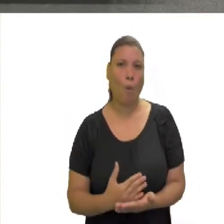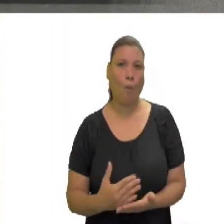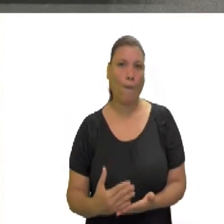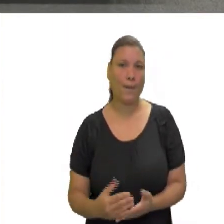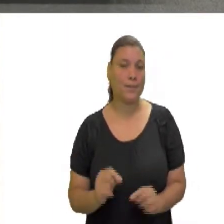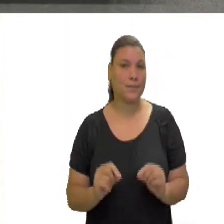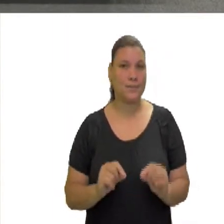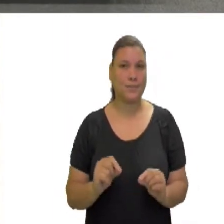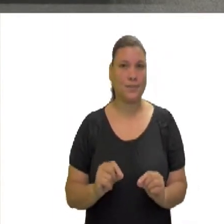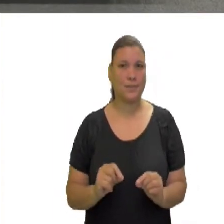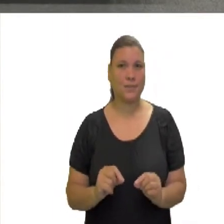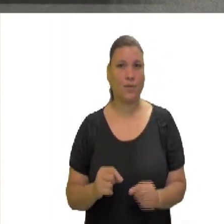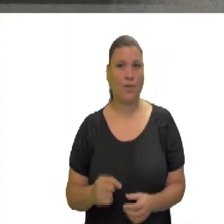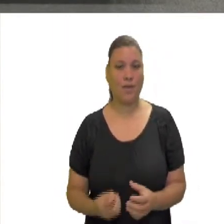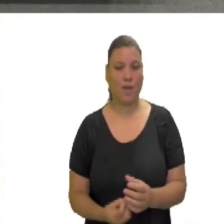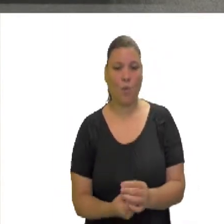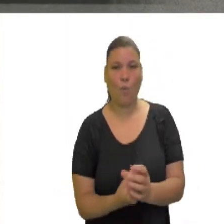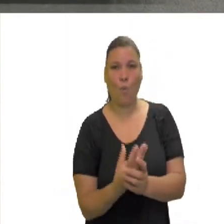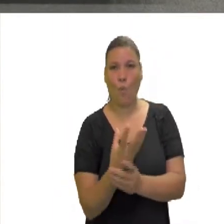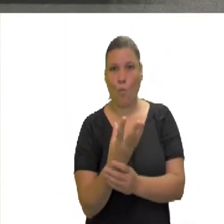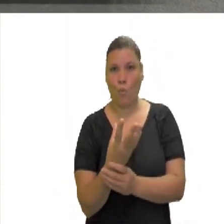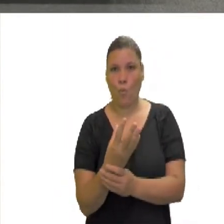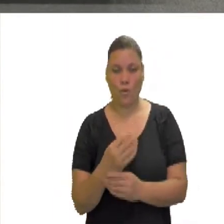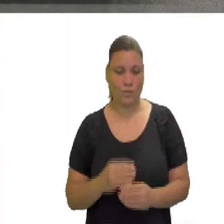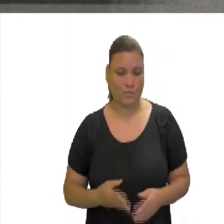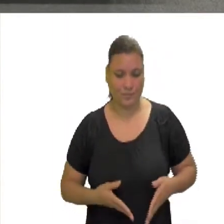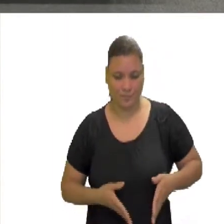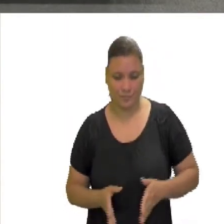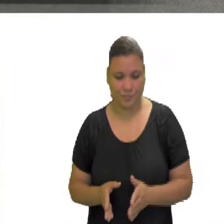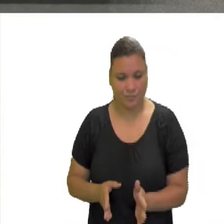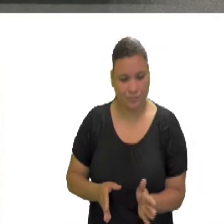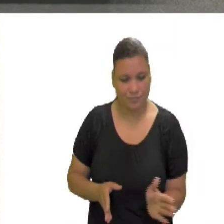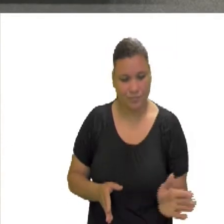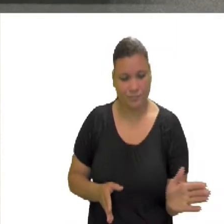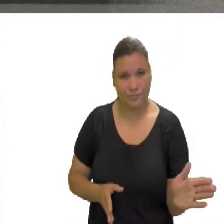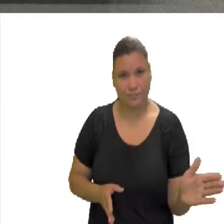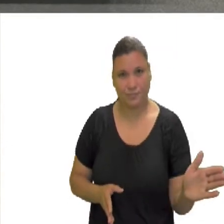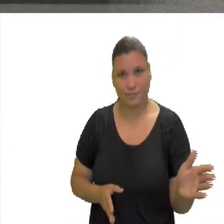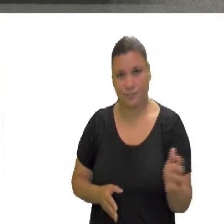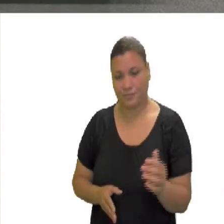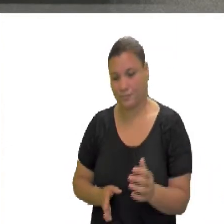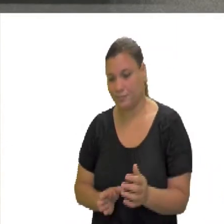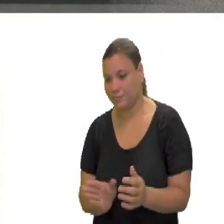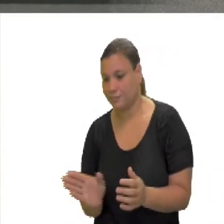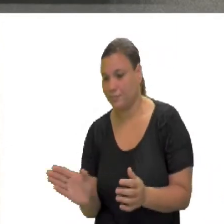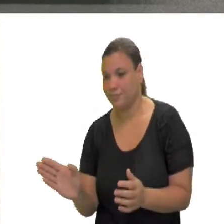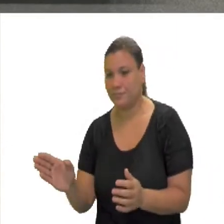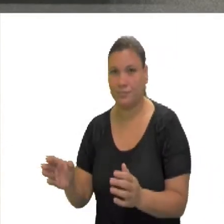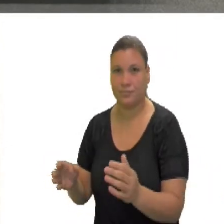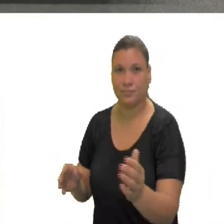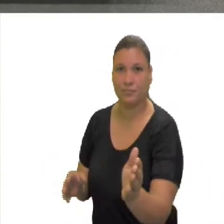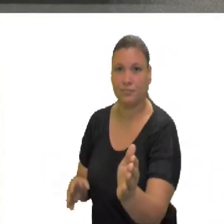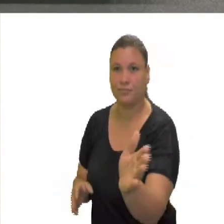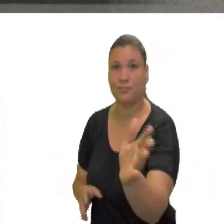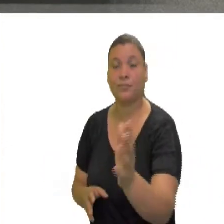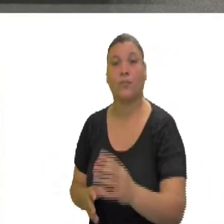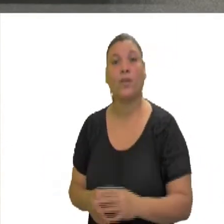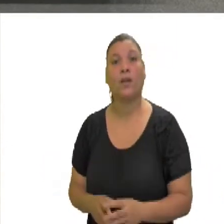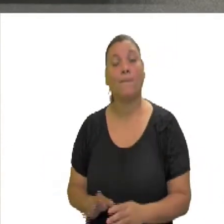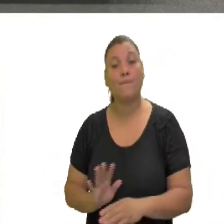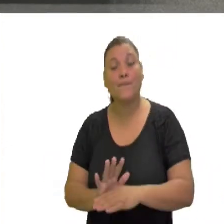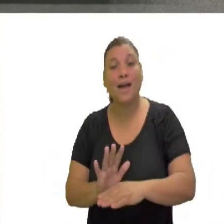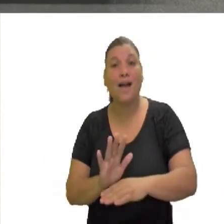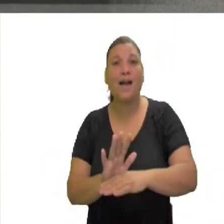rota. Então, além daquela estrada que levava até o porto, estava muito difícil, eles começaram a construir uma outra